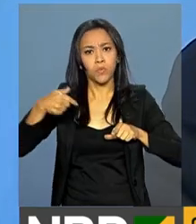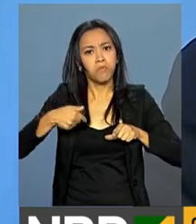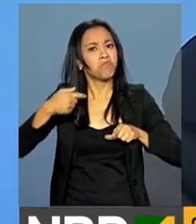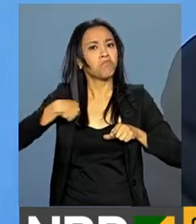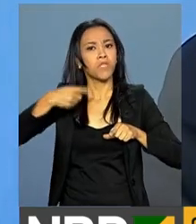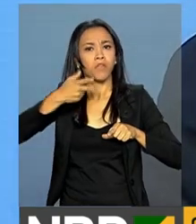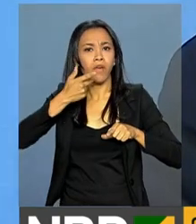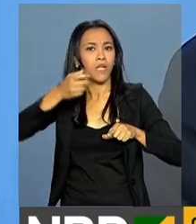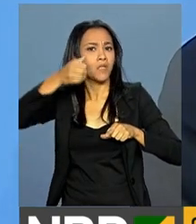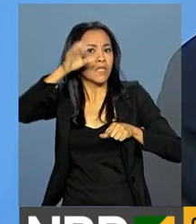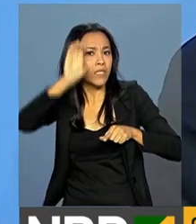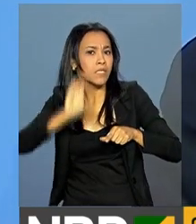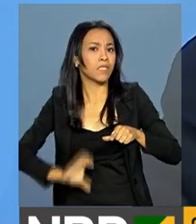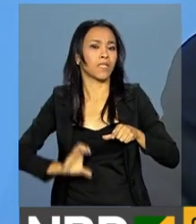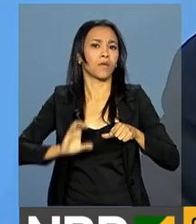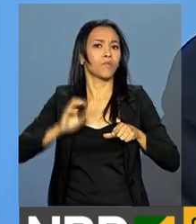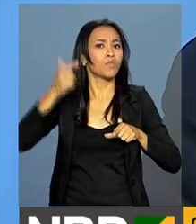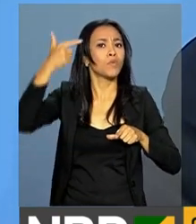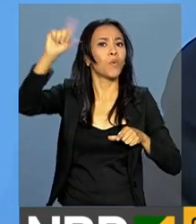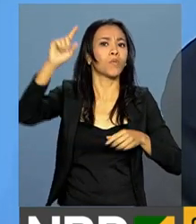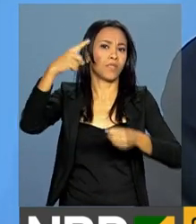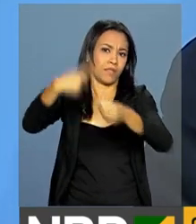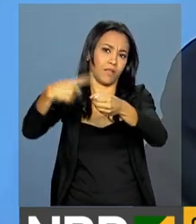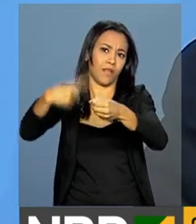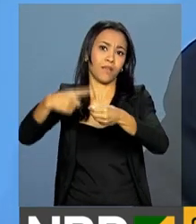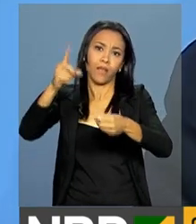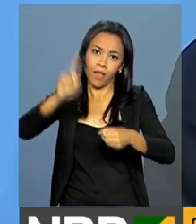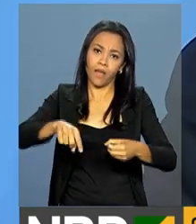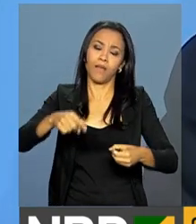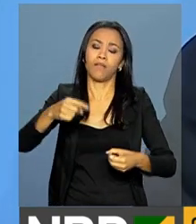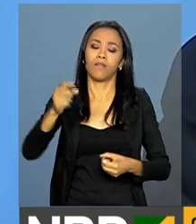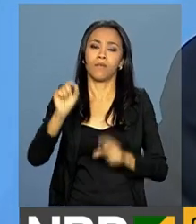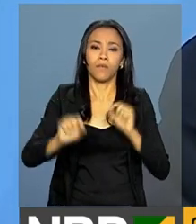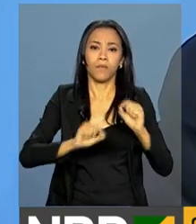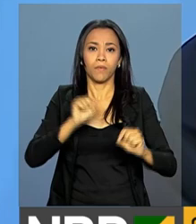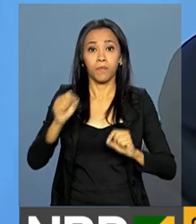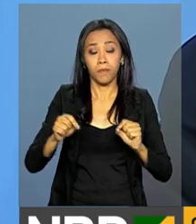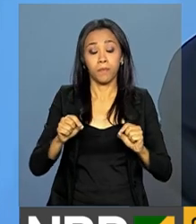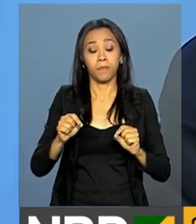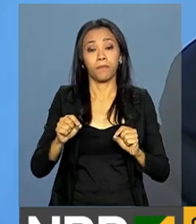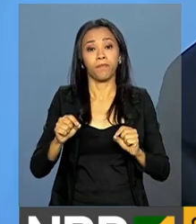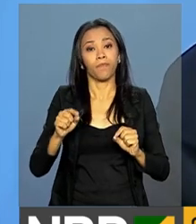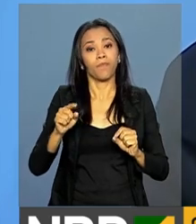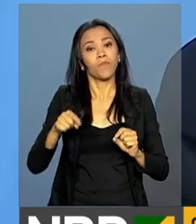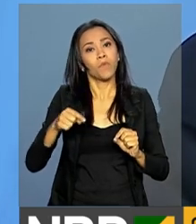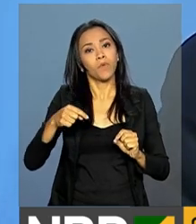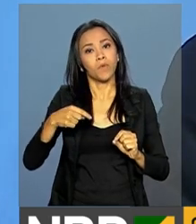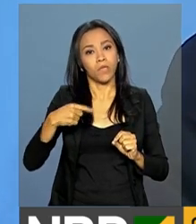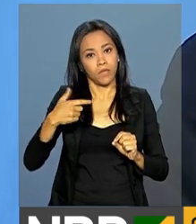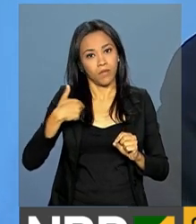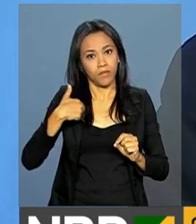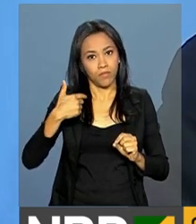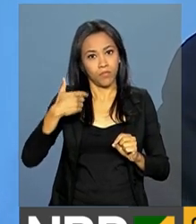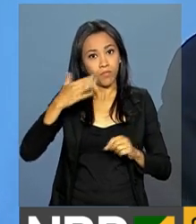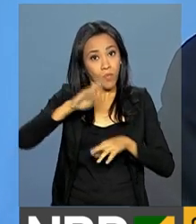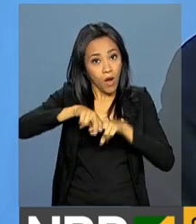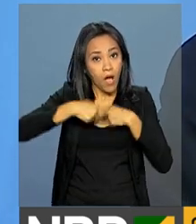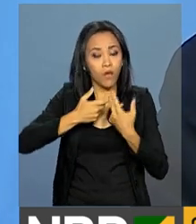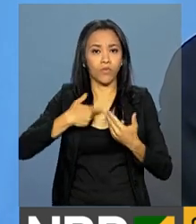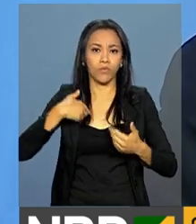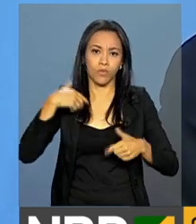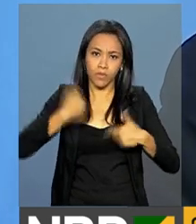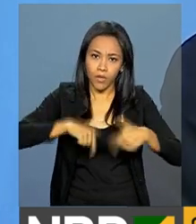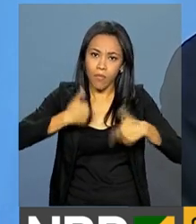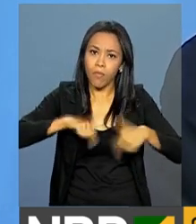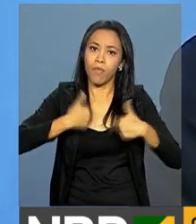uma outra cidade, de um outro estado, é um reconhecimento, naturalmente, por, pelo menos, supostos trabalhos que eu